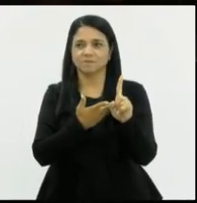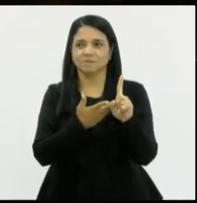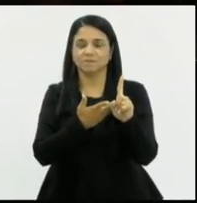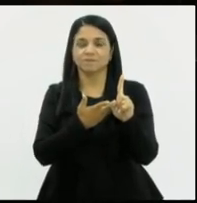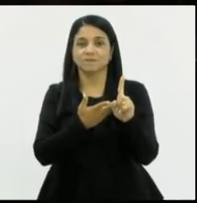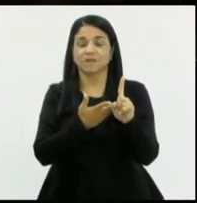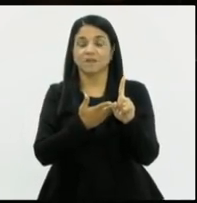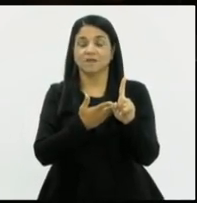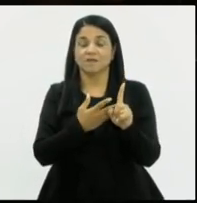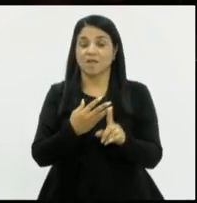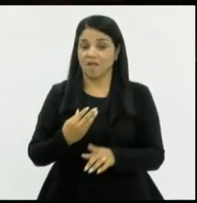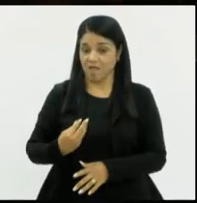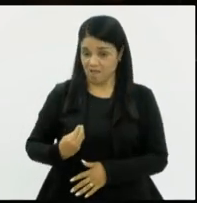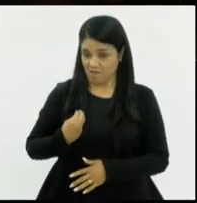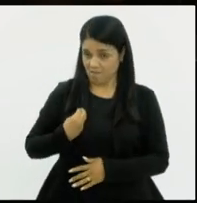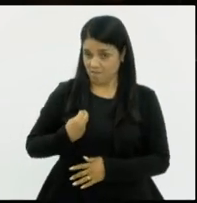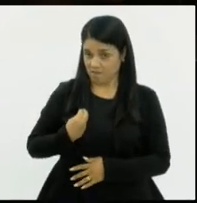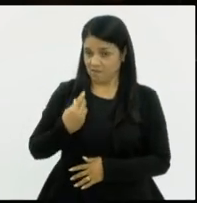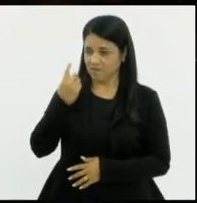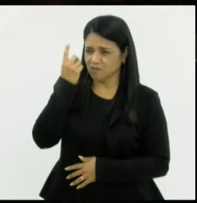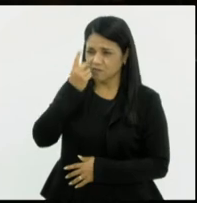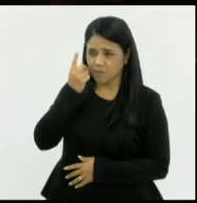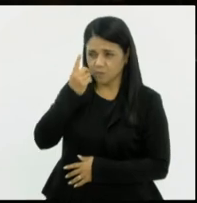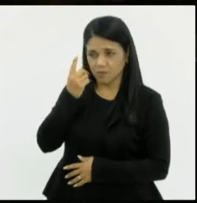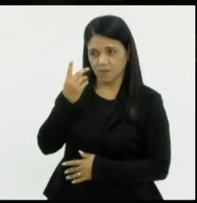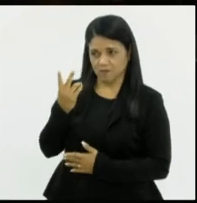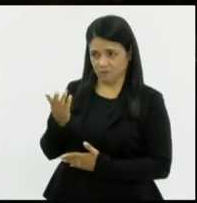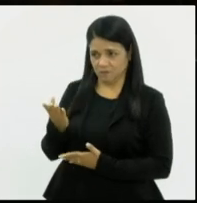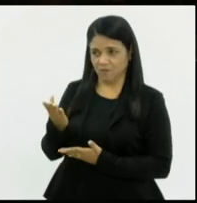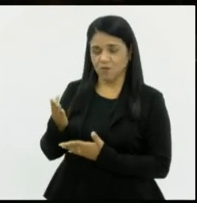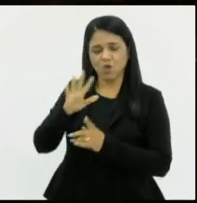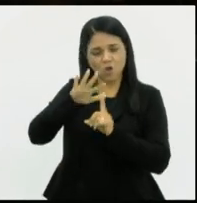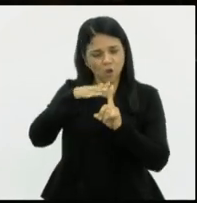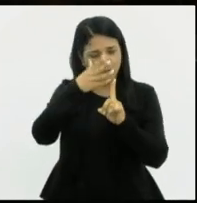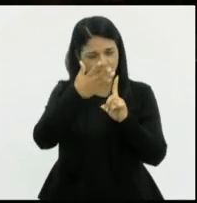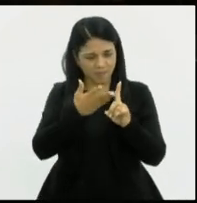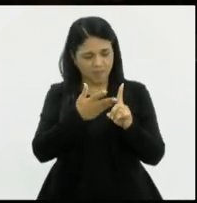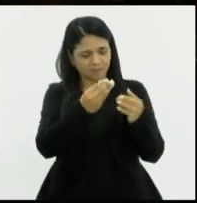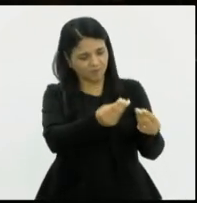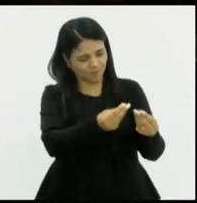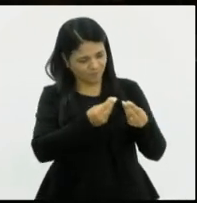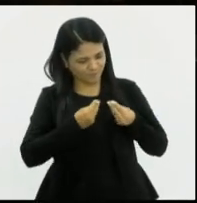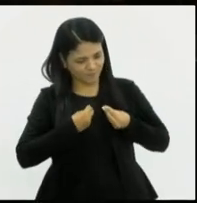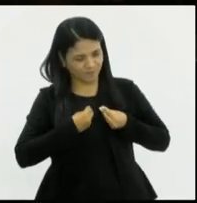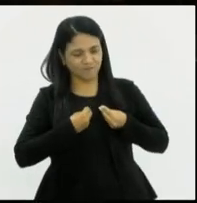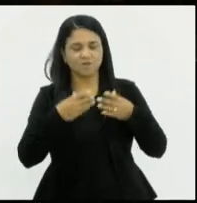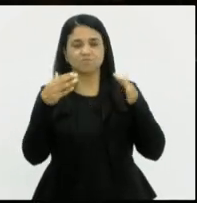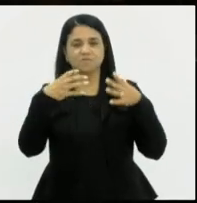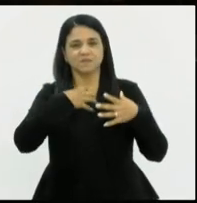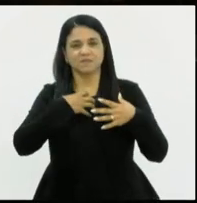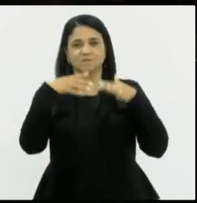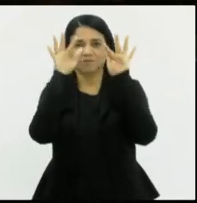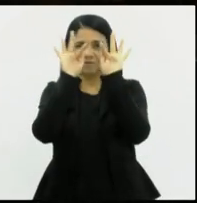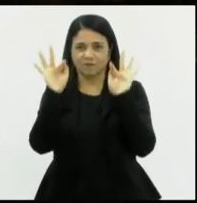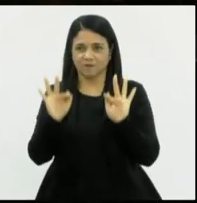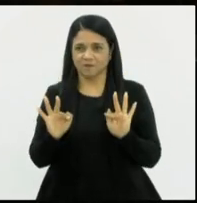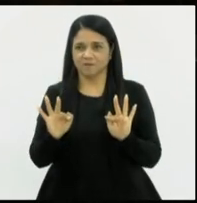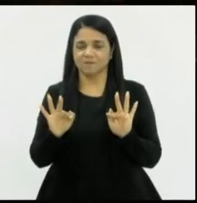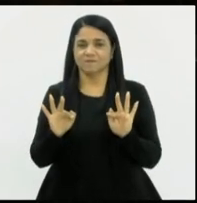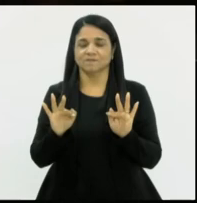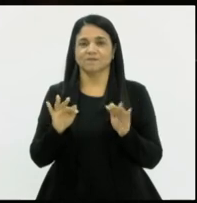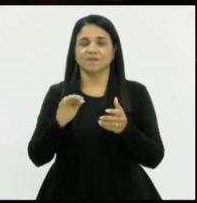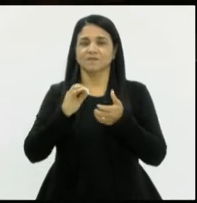Vinda de Vossa Excelência essa homenagem, eu fico muito feliz. Quero